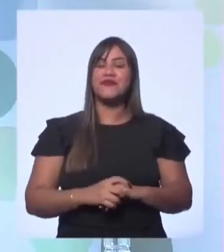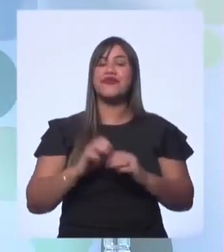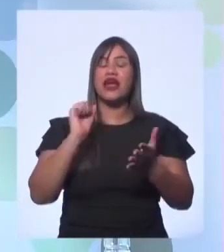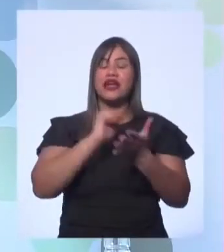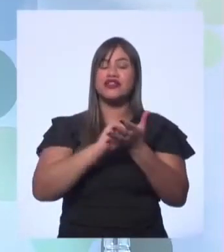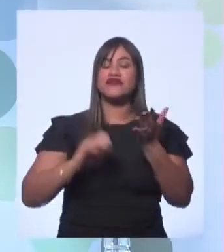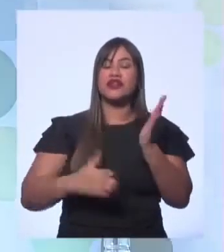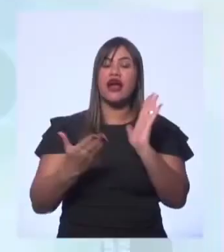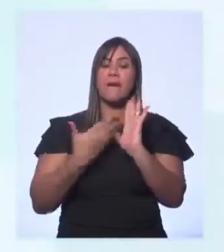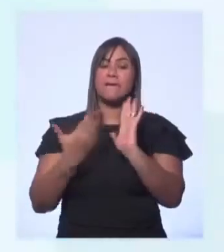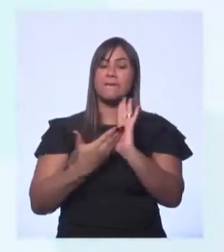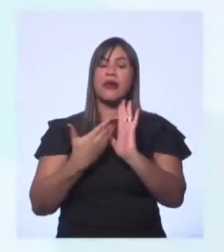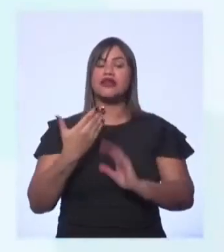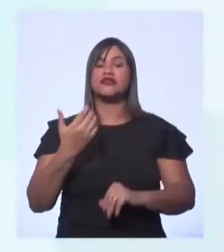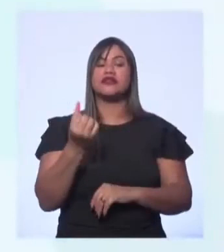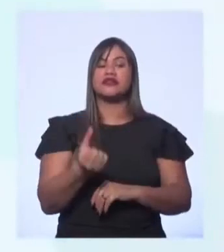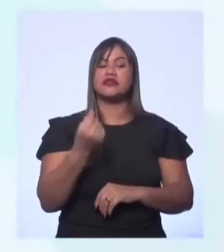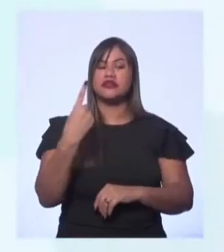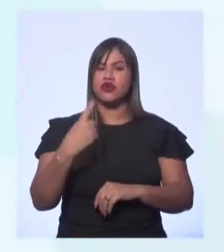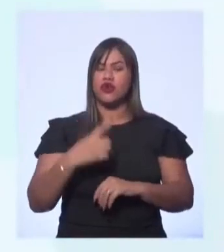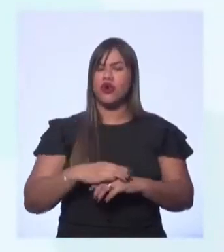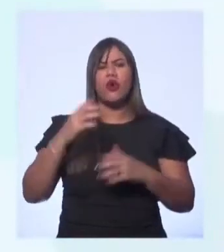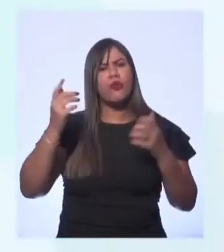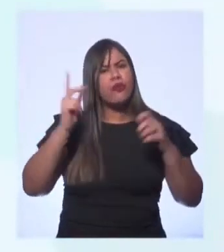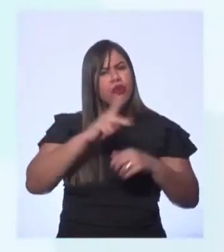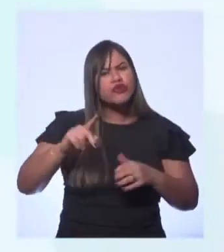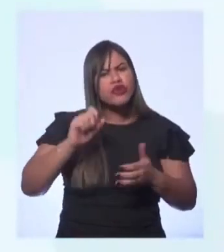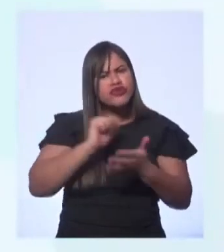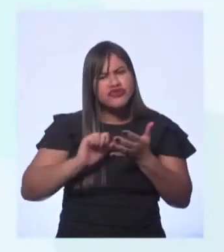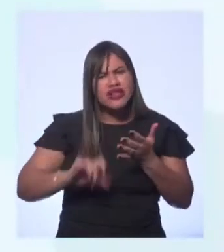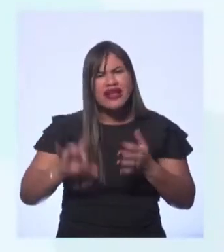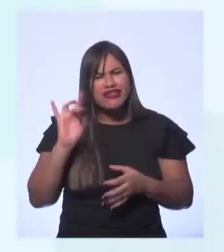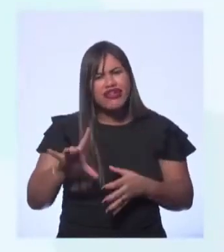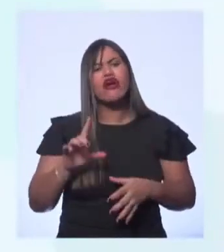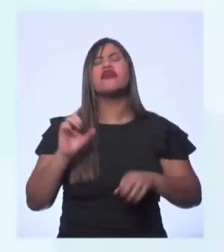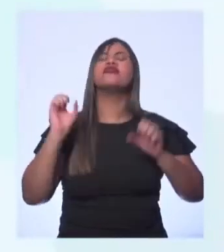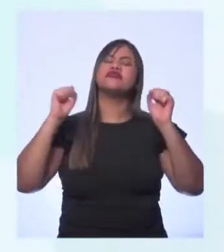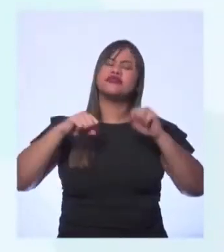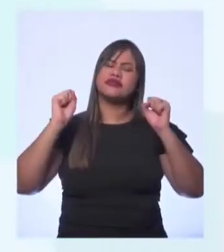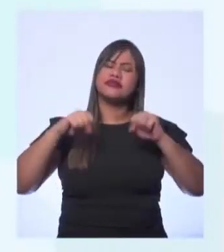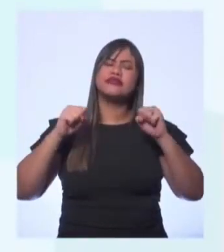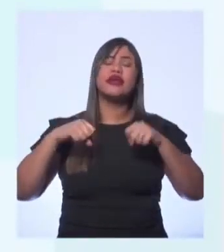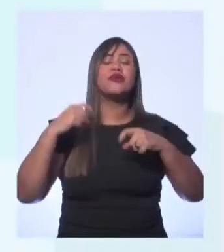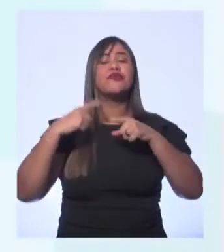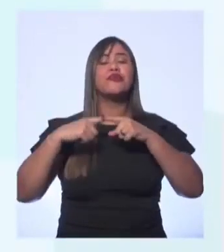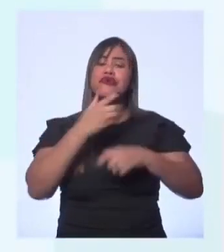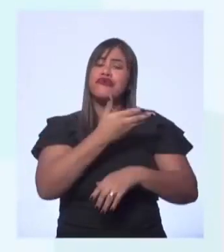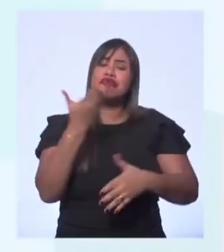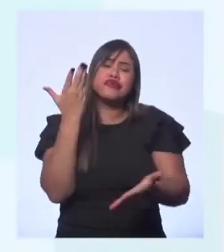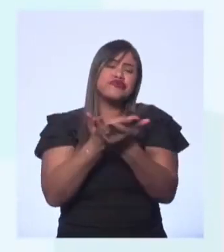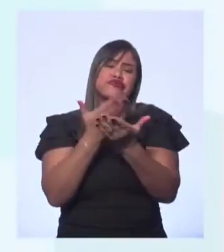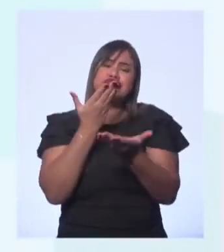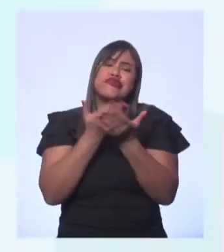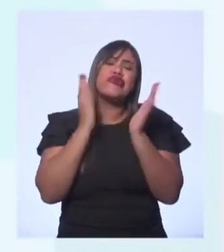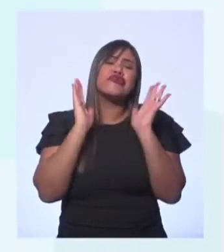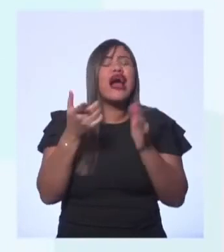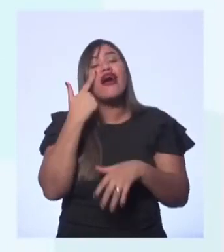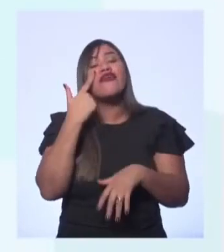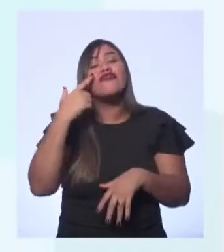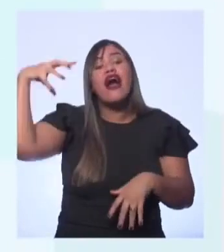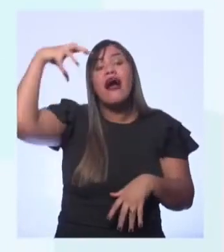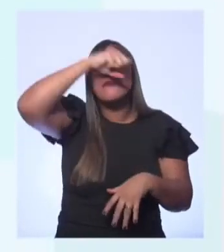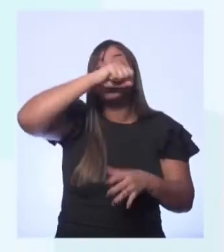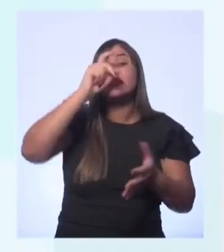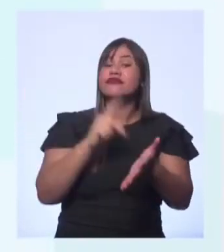2, página 61. Aí fala, professora, você só vai fazer atividade hoje? Sim, a maioria do tempo sim. Por quê? Vocês já estudaram razão, né? Então, eu quero ver se vocês realmente